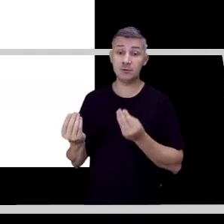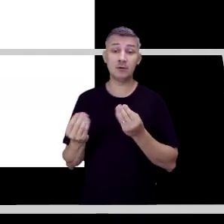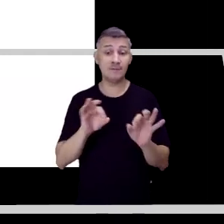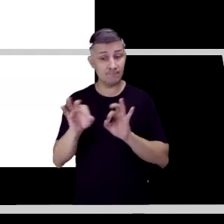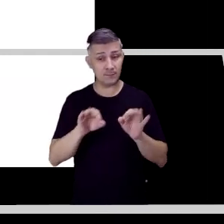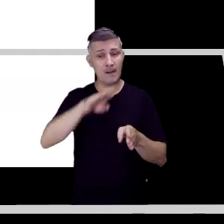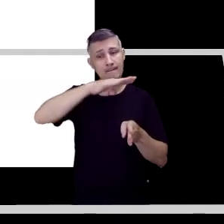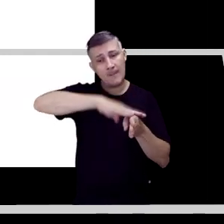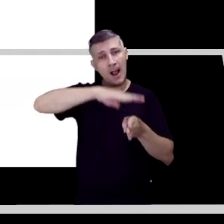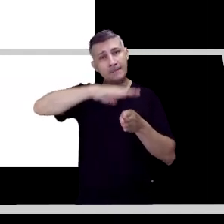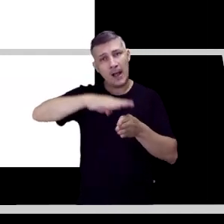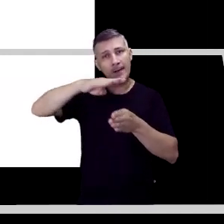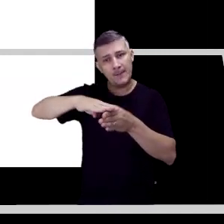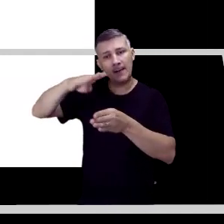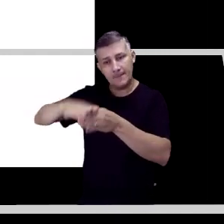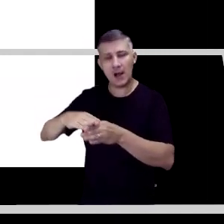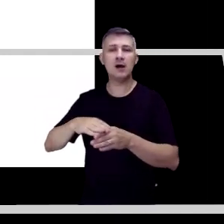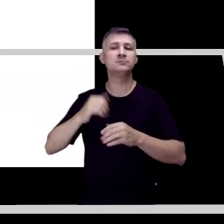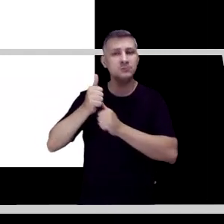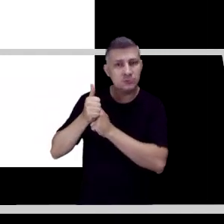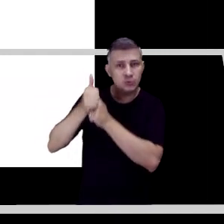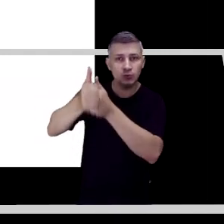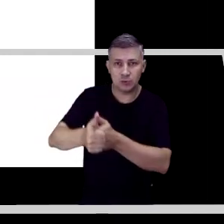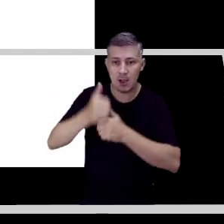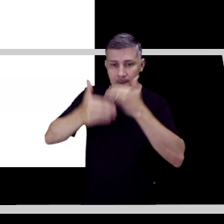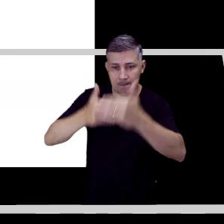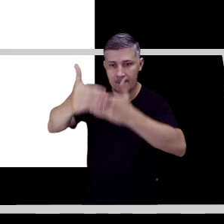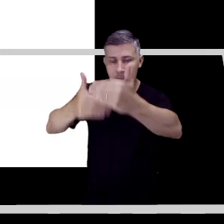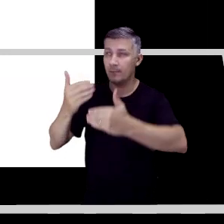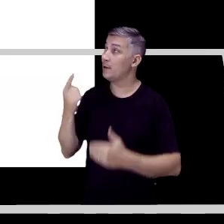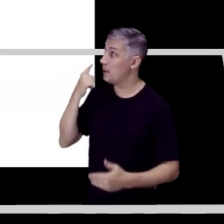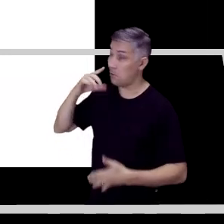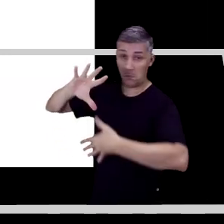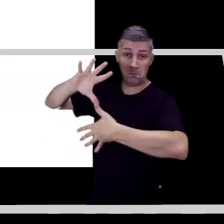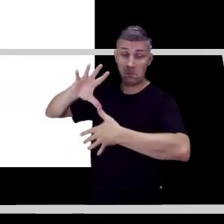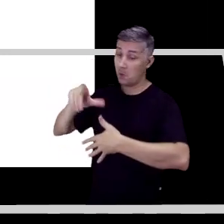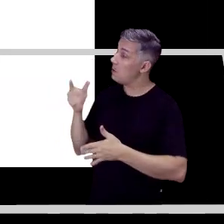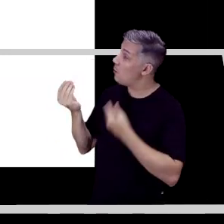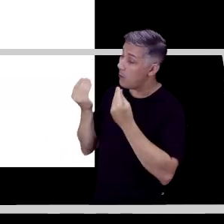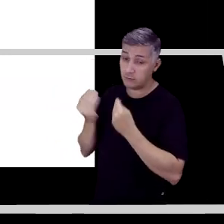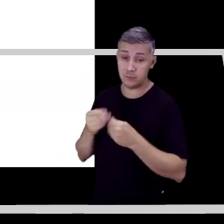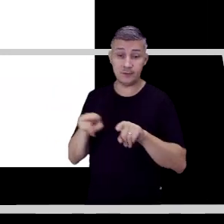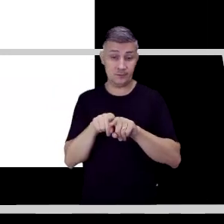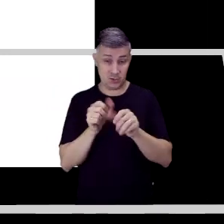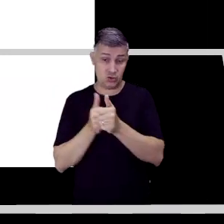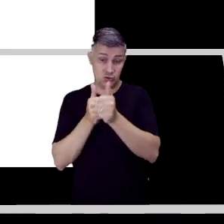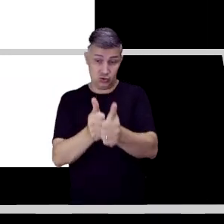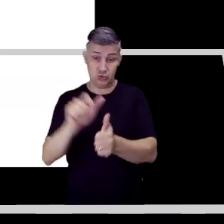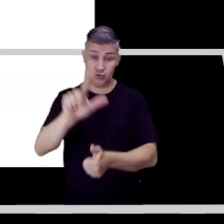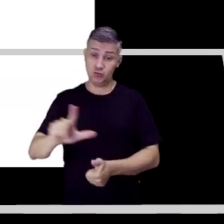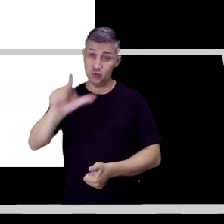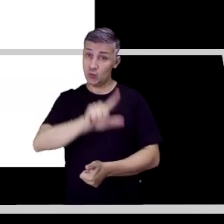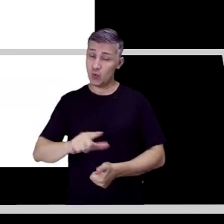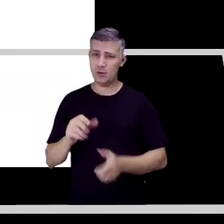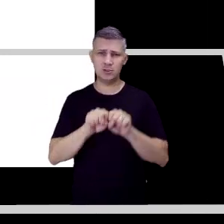nesse gifzinho, mostra o mesmo, a mesma sequência de montagem, com a planta que também não também segue